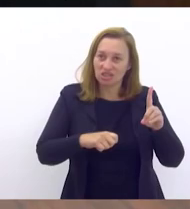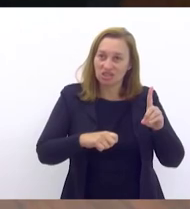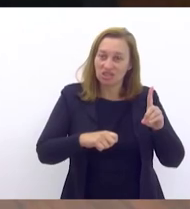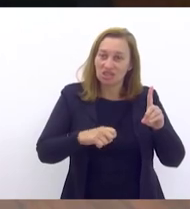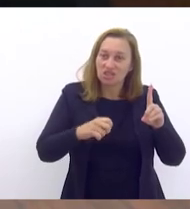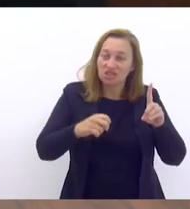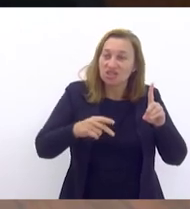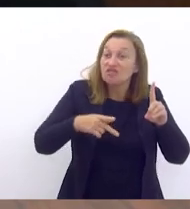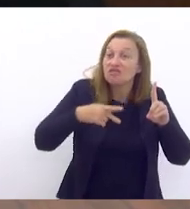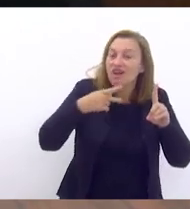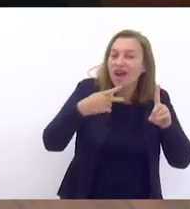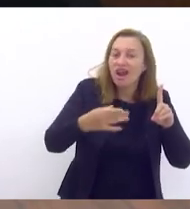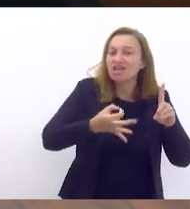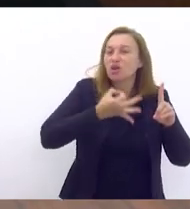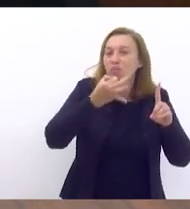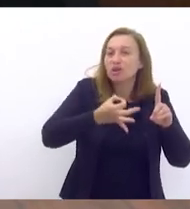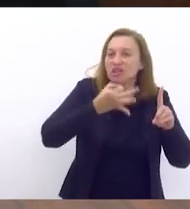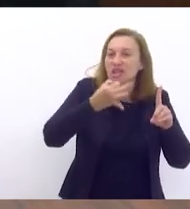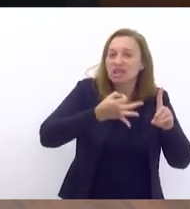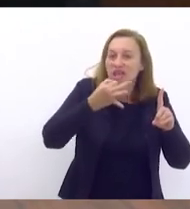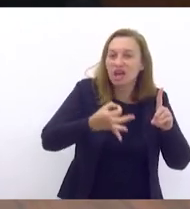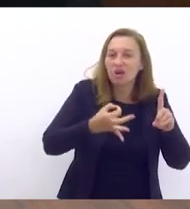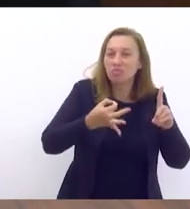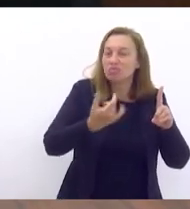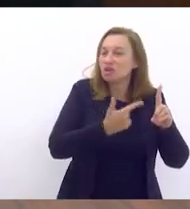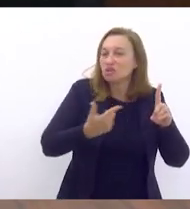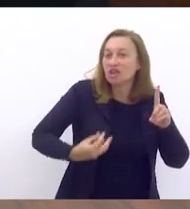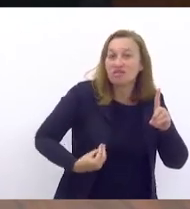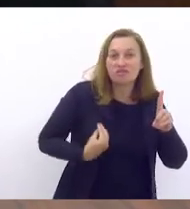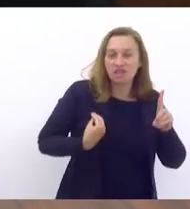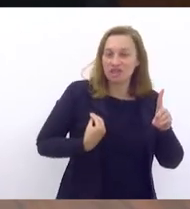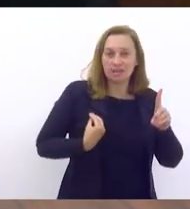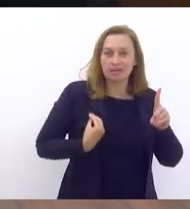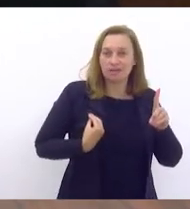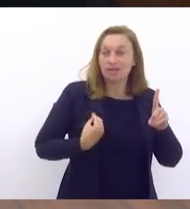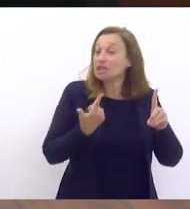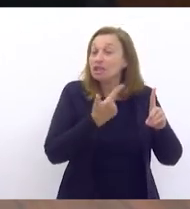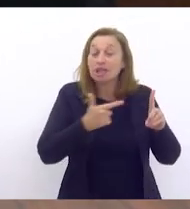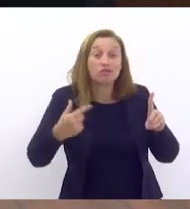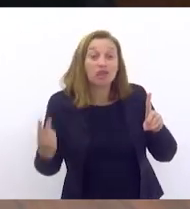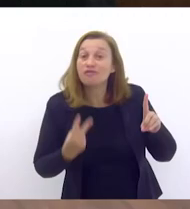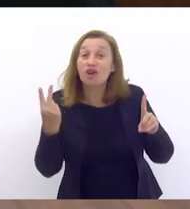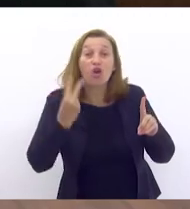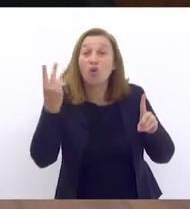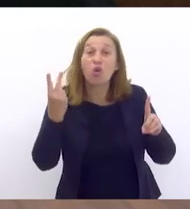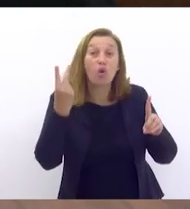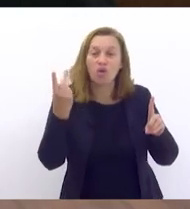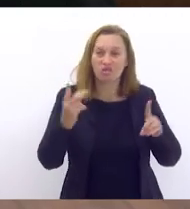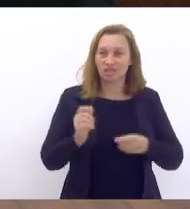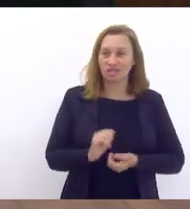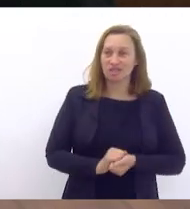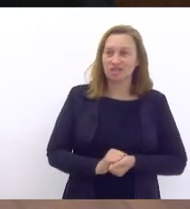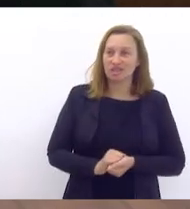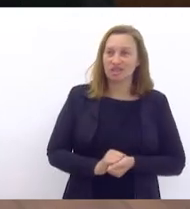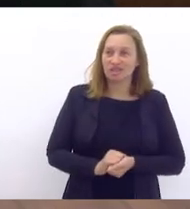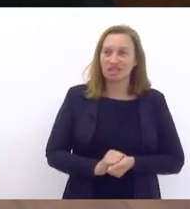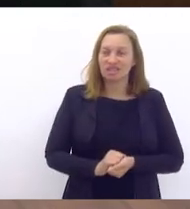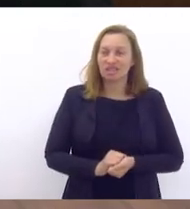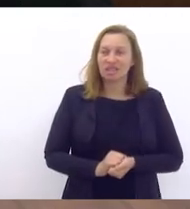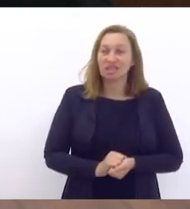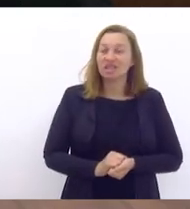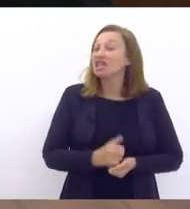determinação, não possui projeto de vida e não possui valor comunitário, isto é, não goza